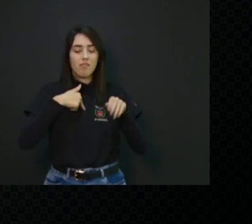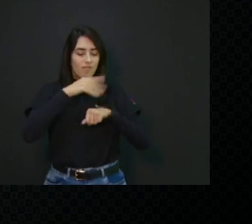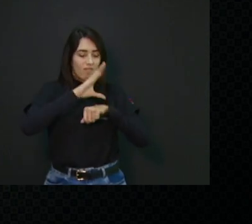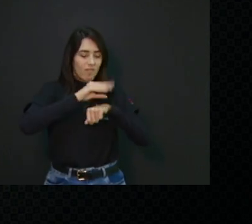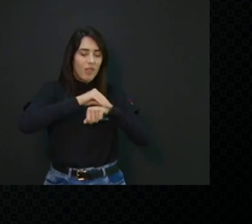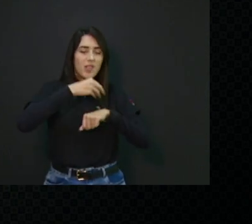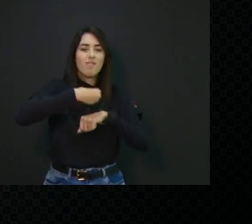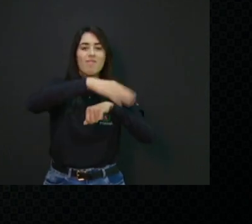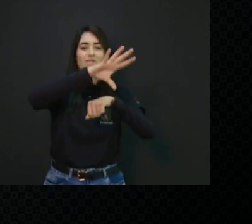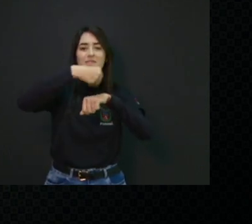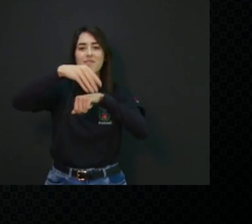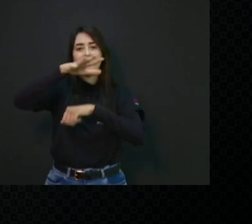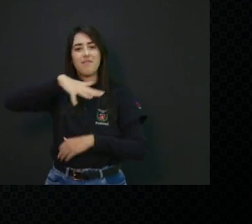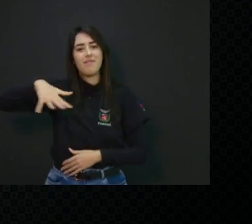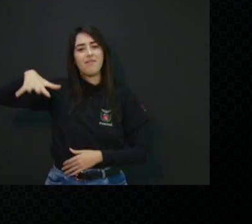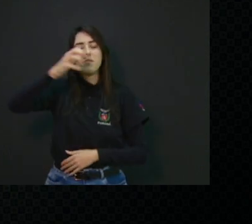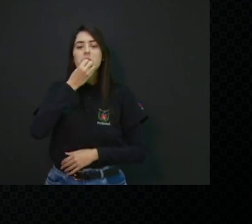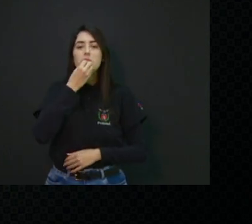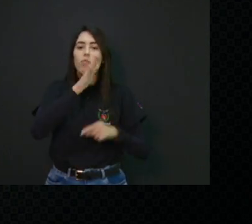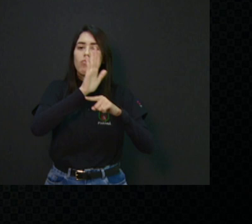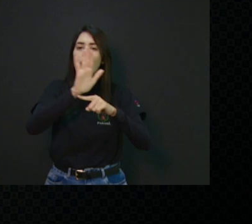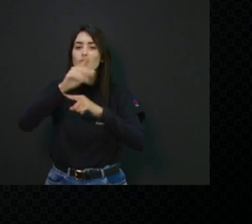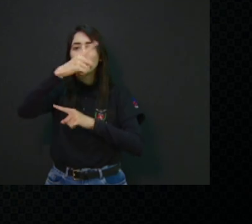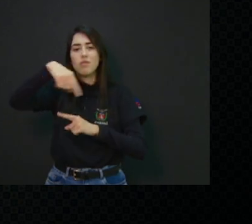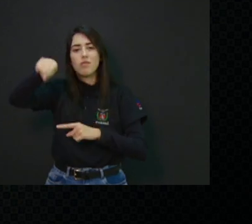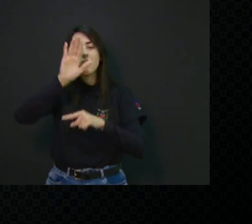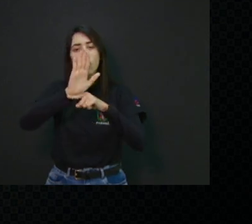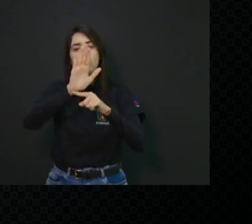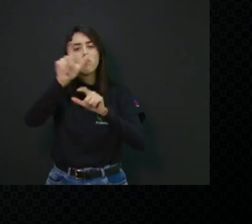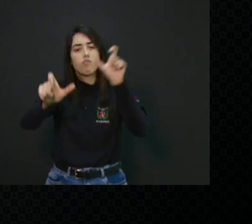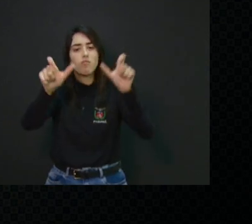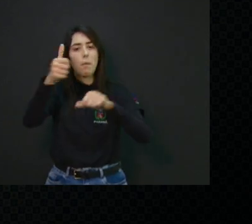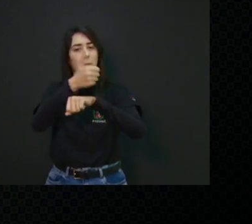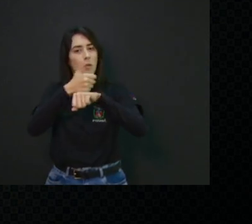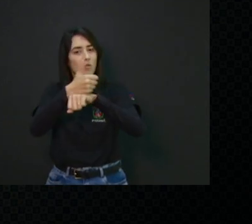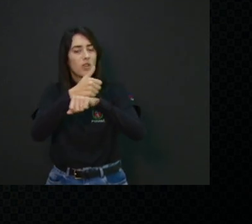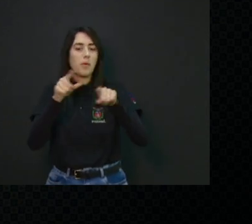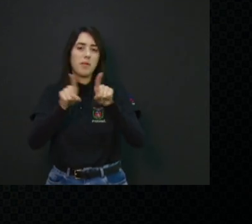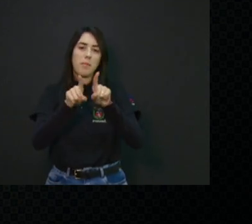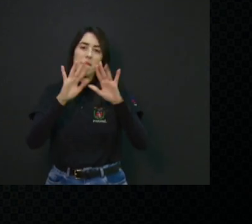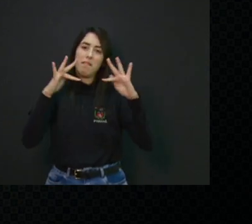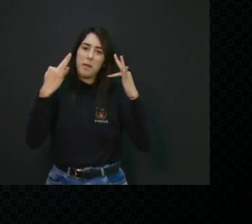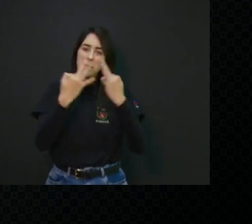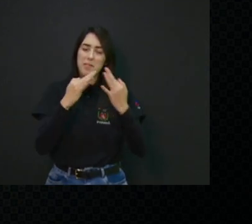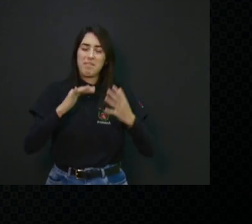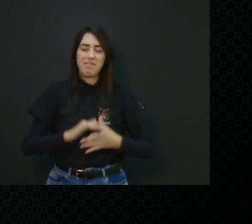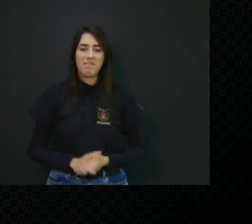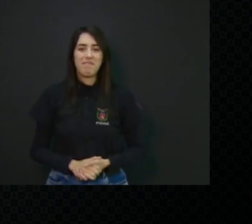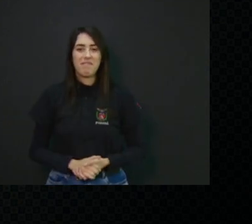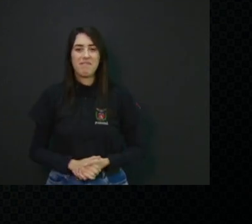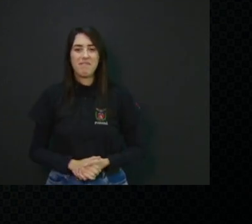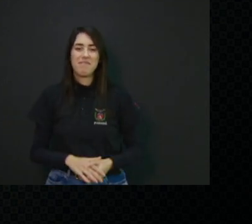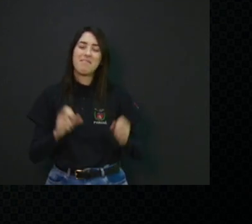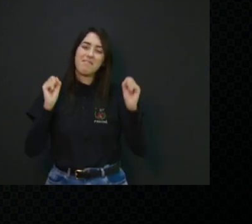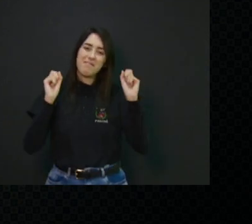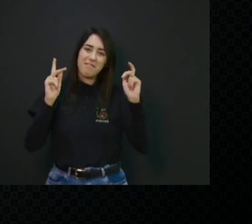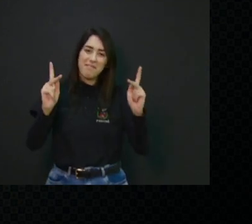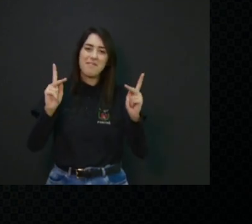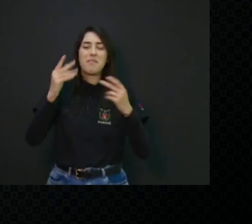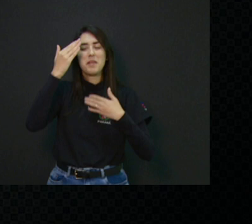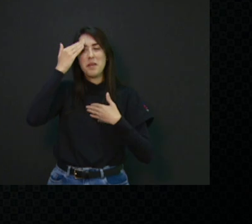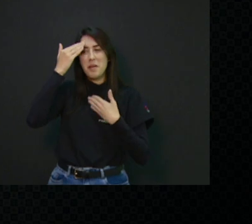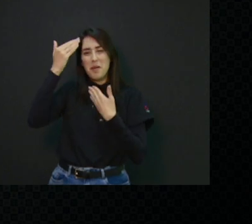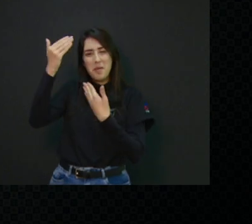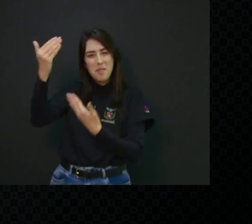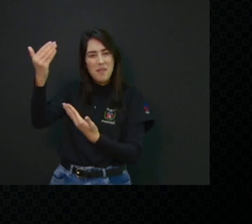tenho para poder auxiliar profissionais e familiares. Ok, além de agradecer